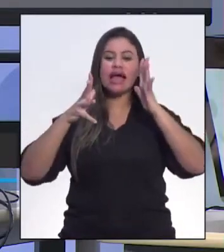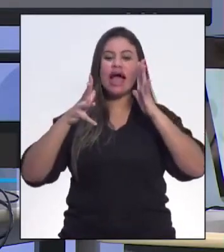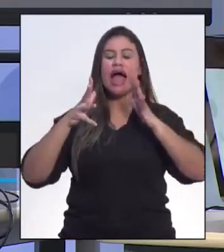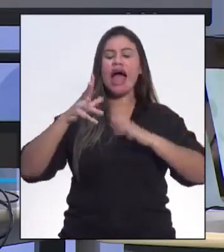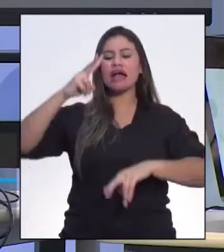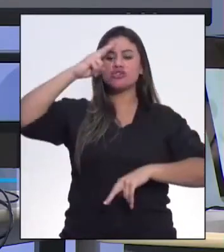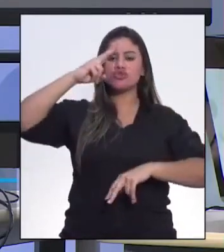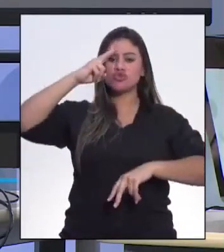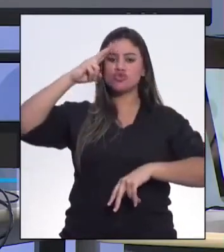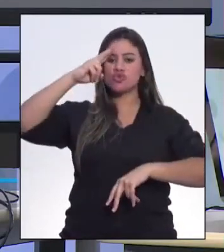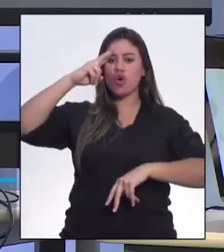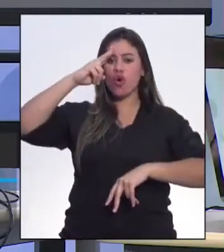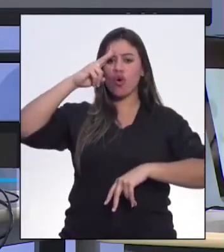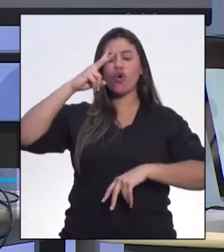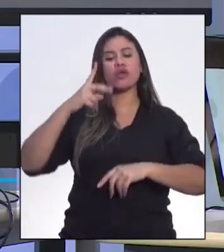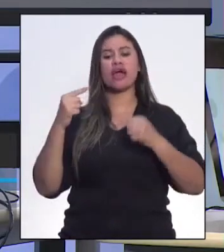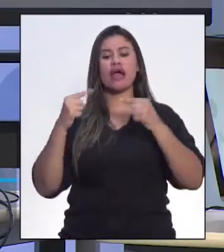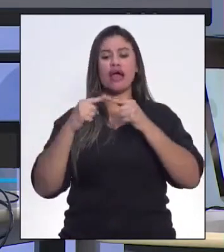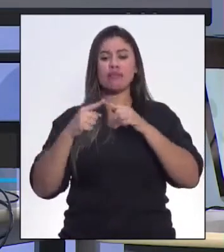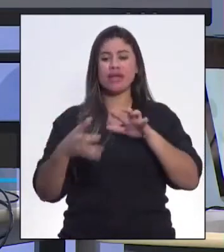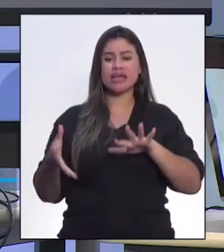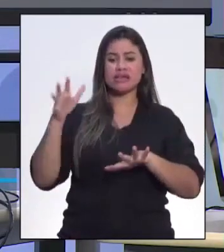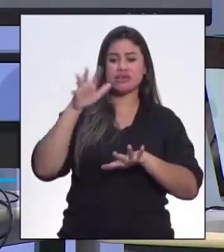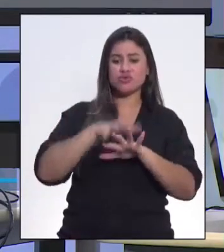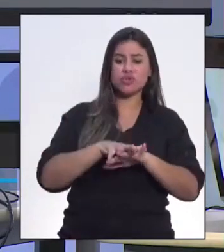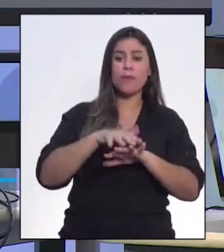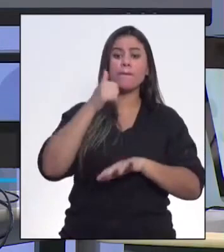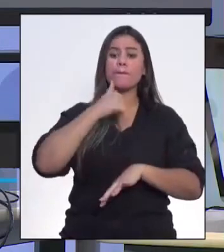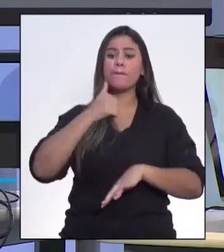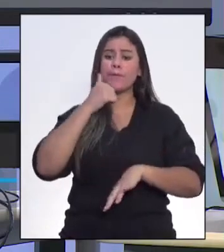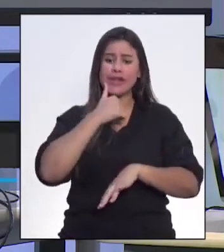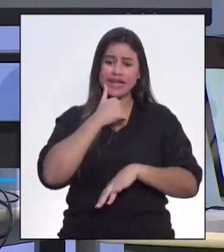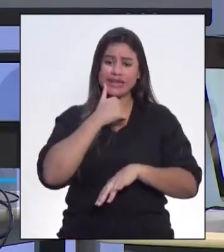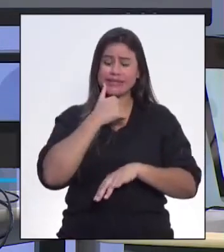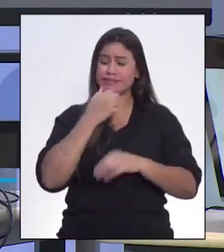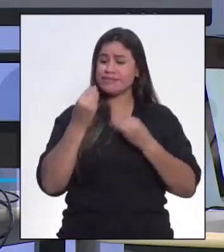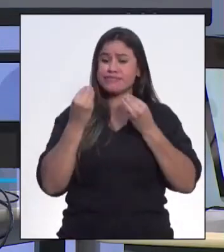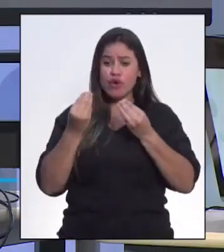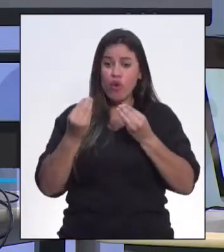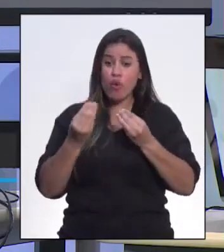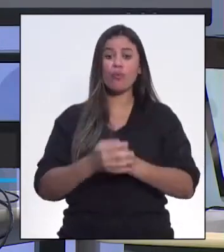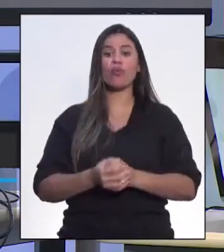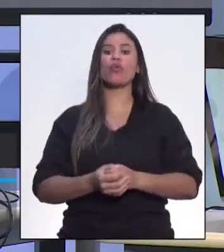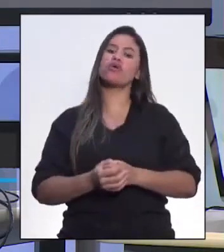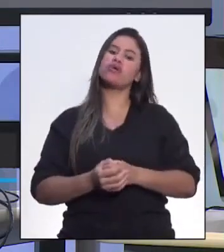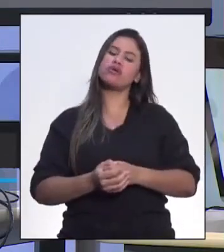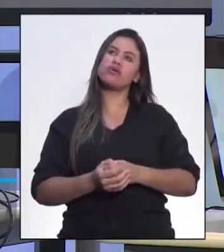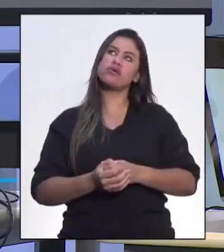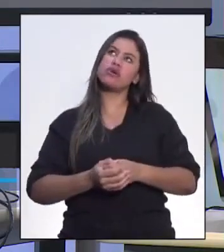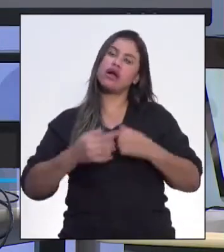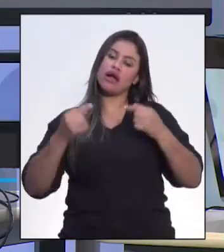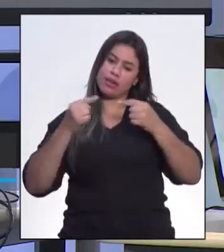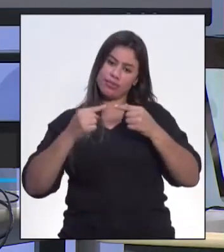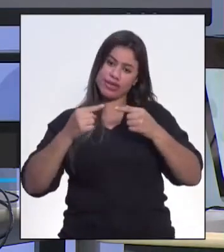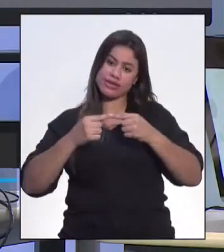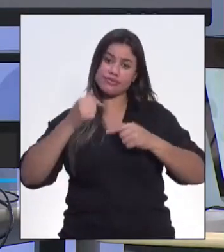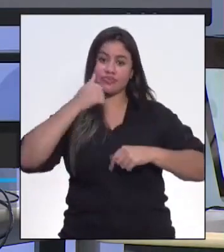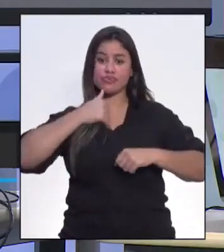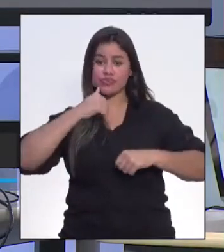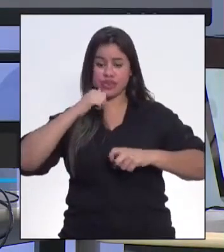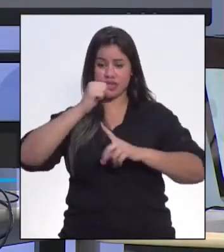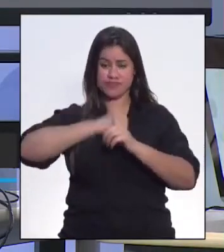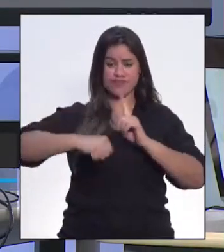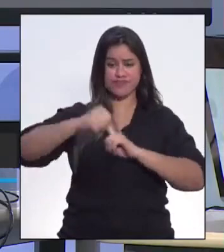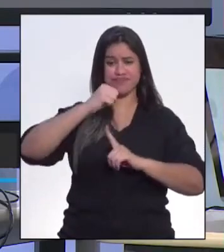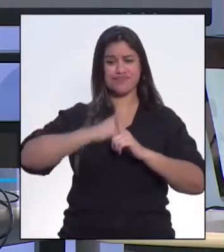história tratou a inclusão das mulheres enquanto sujeitas, enquanto seres sociais.